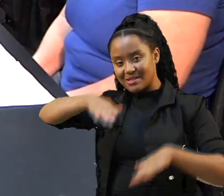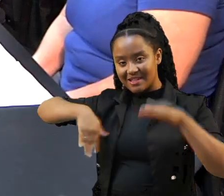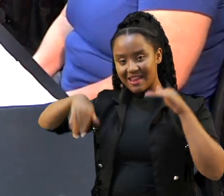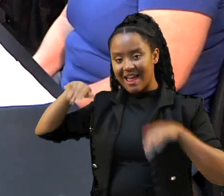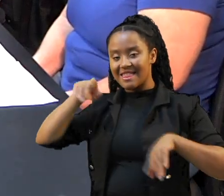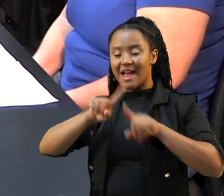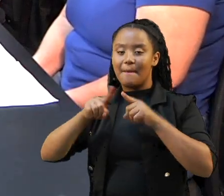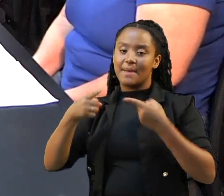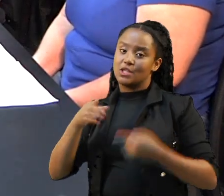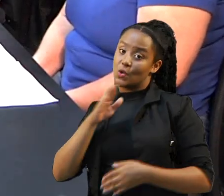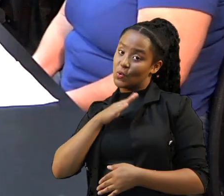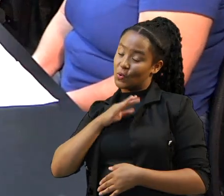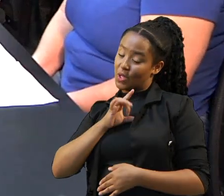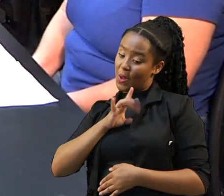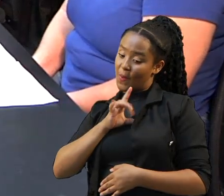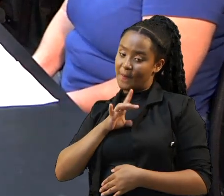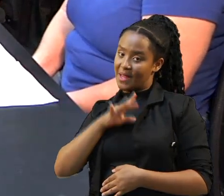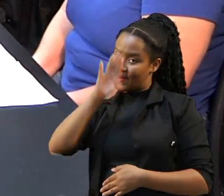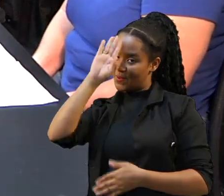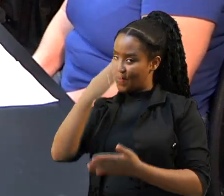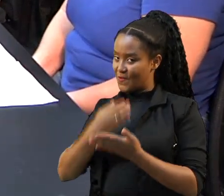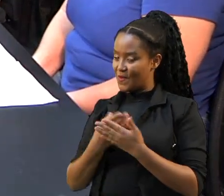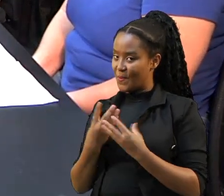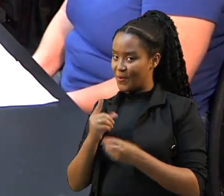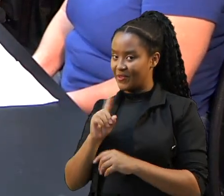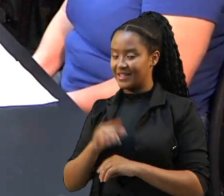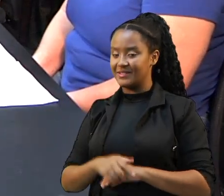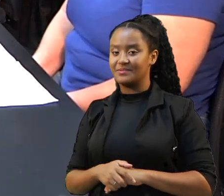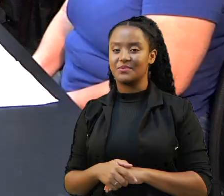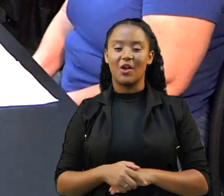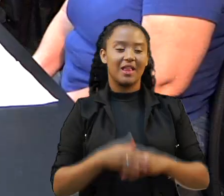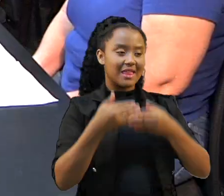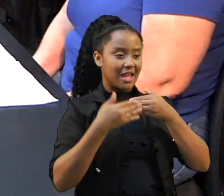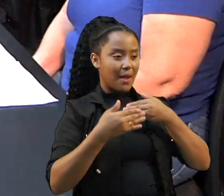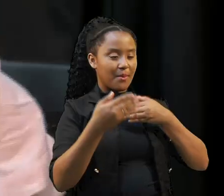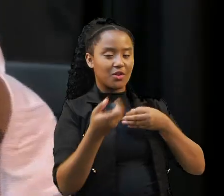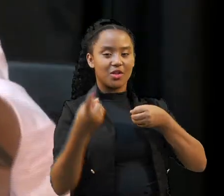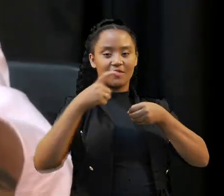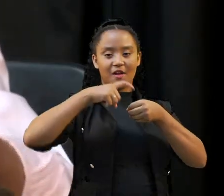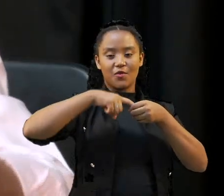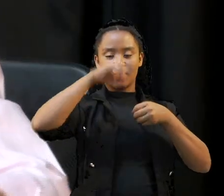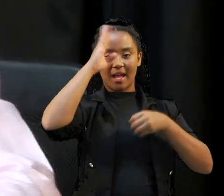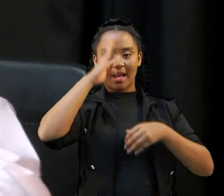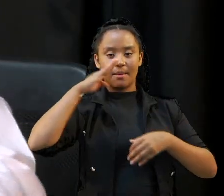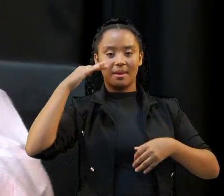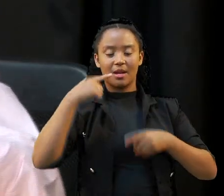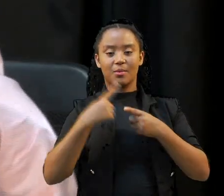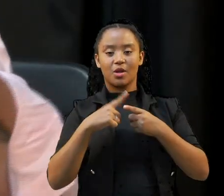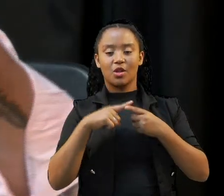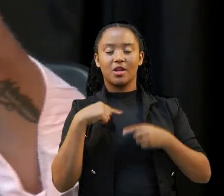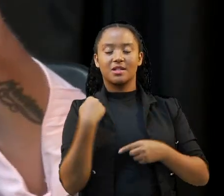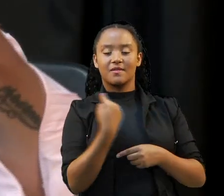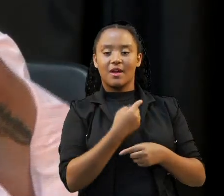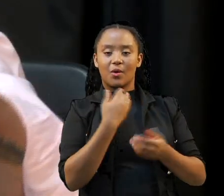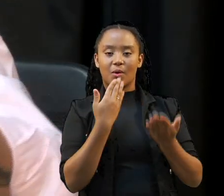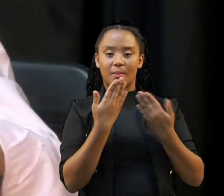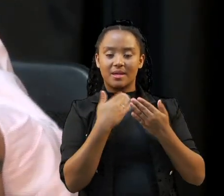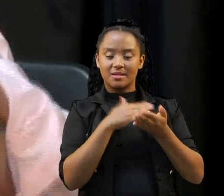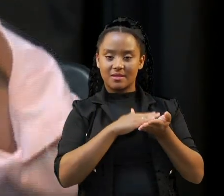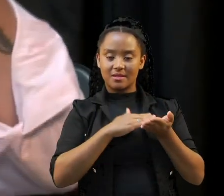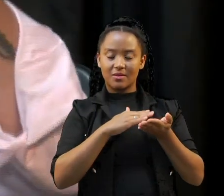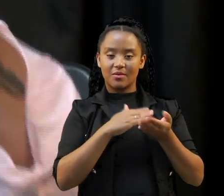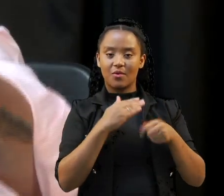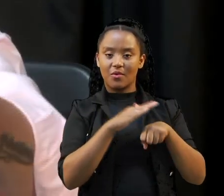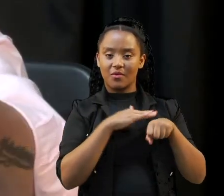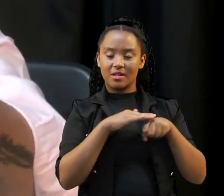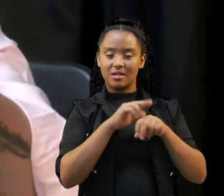não. Olha aí, daqui a pouquinho a gente vai voltar com a Brena, que a gente já vai falar de estudos do Pará, da